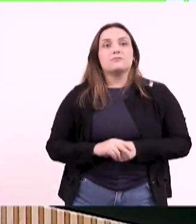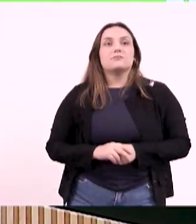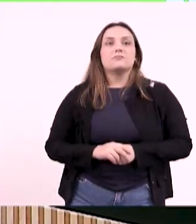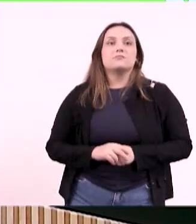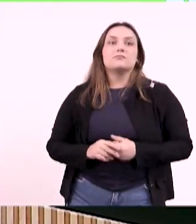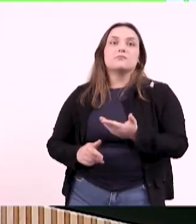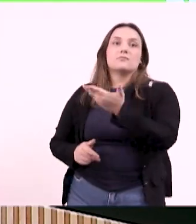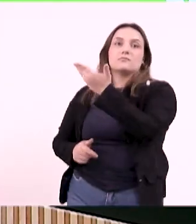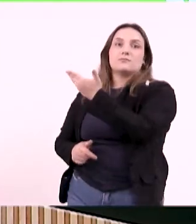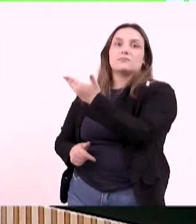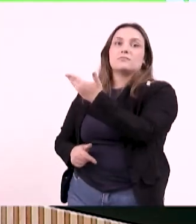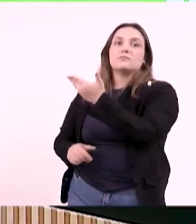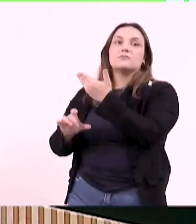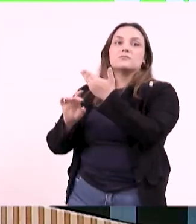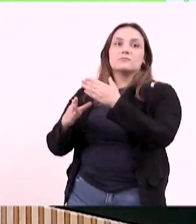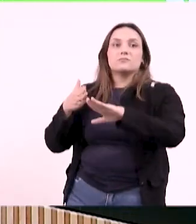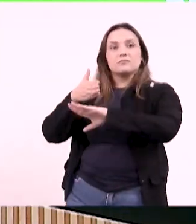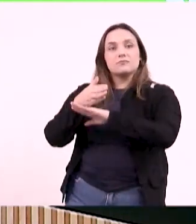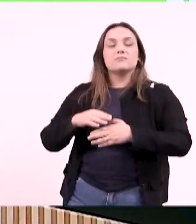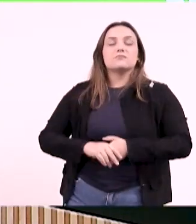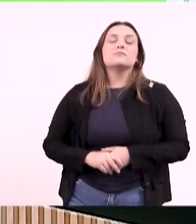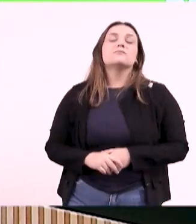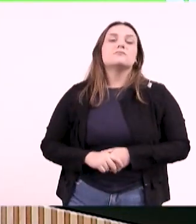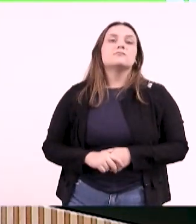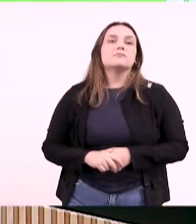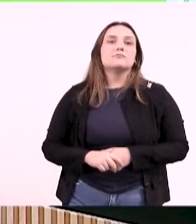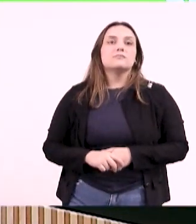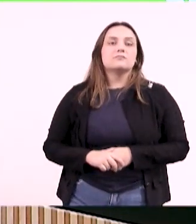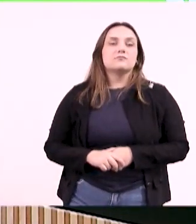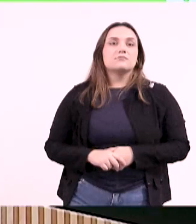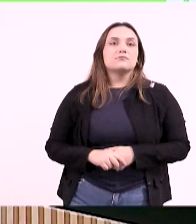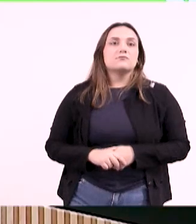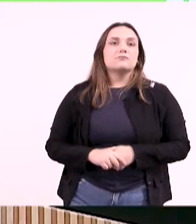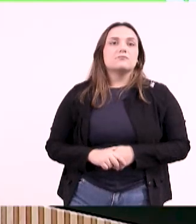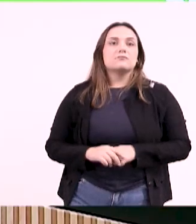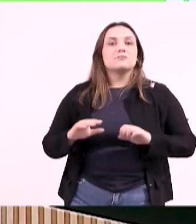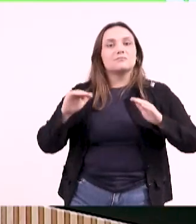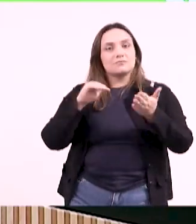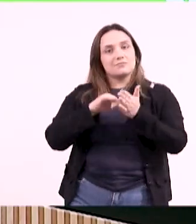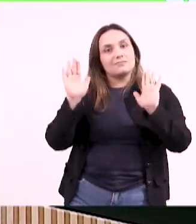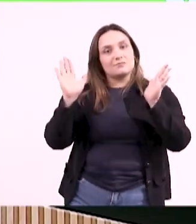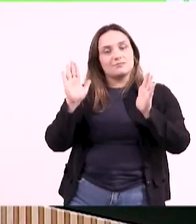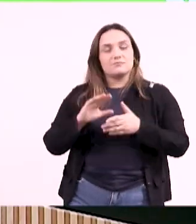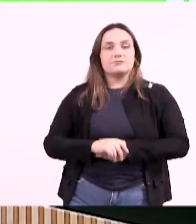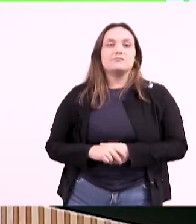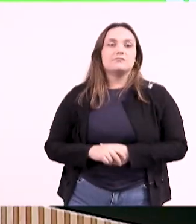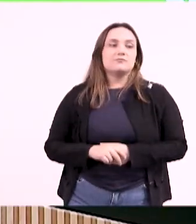www.al.ms.gov.br. Até amanhã.